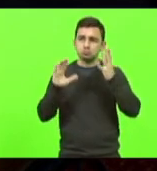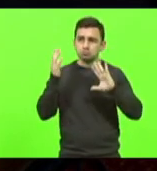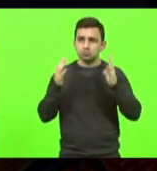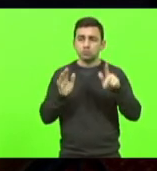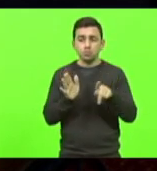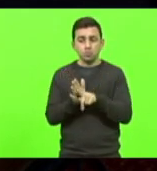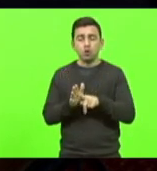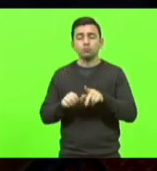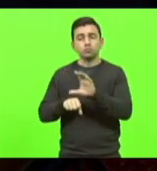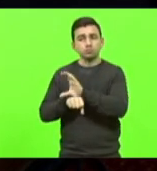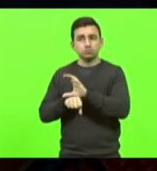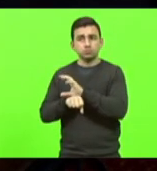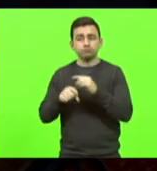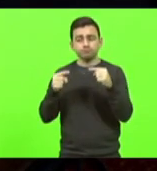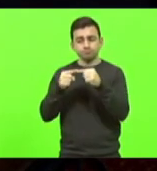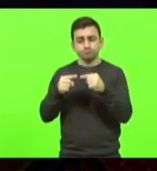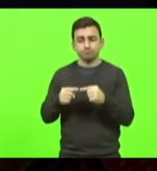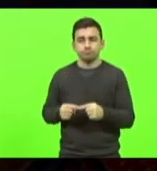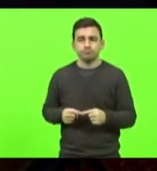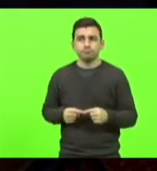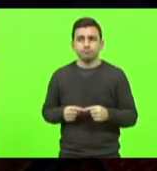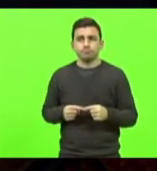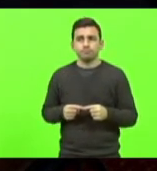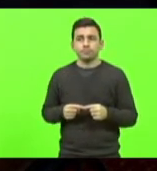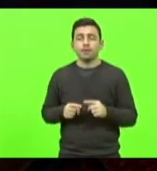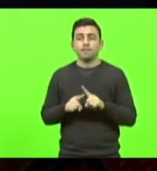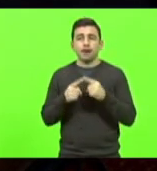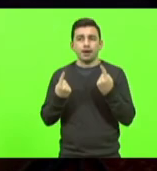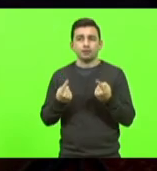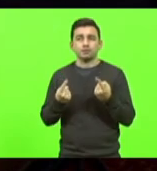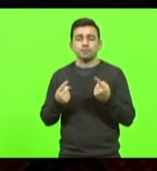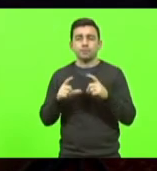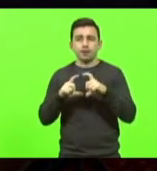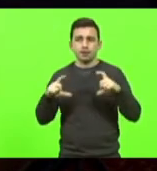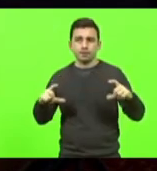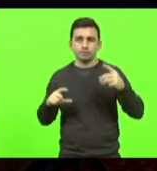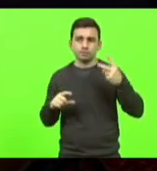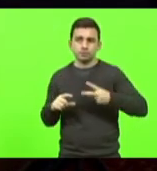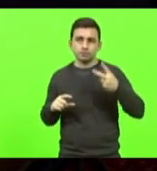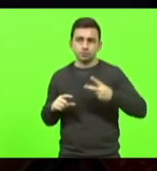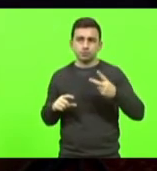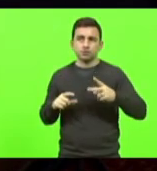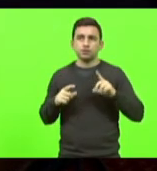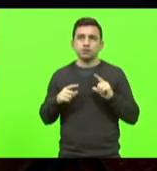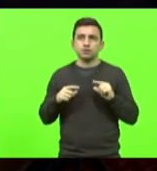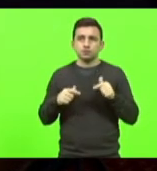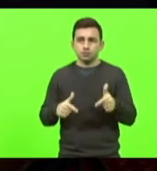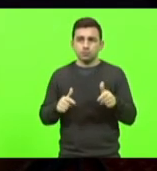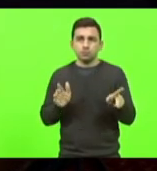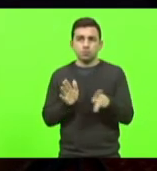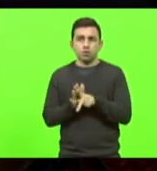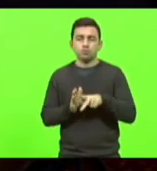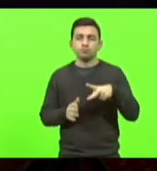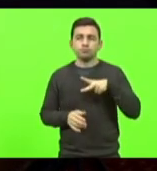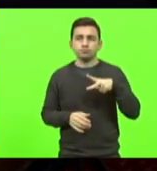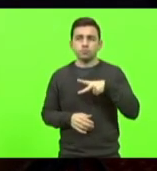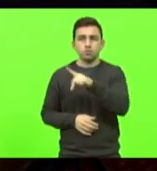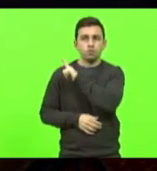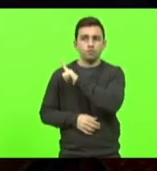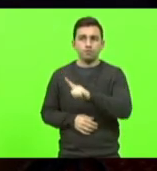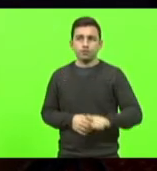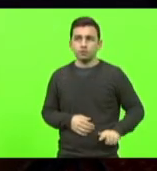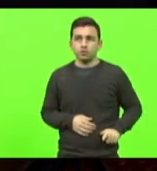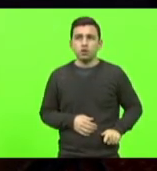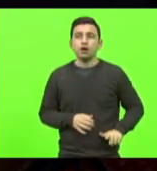constituição no entanto no seu parágrafo segundo são de iniciativa privativa do governador do Estado